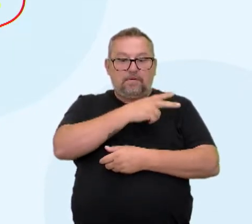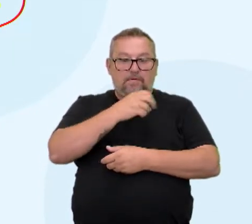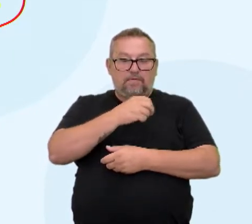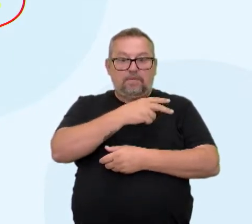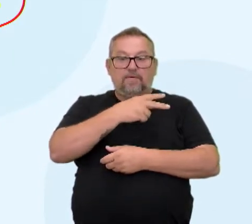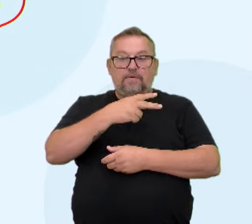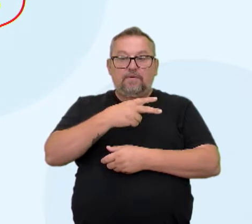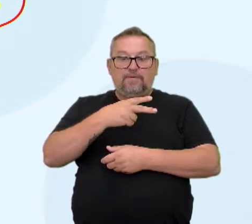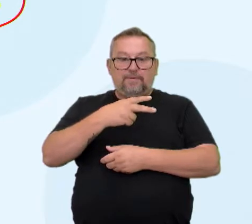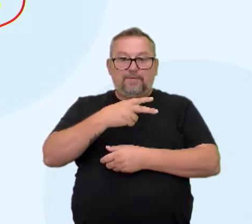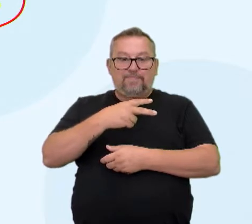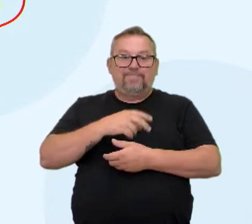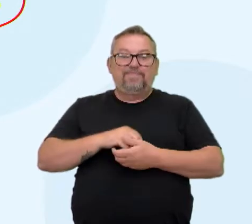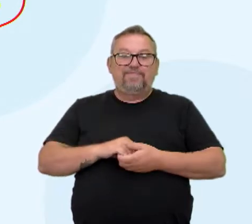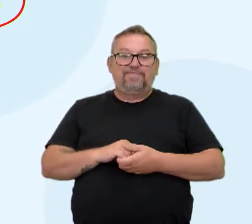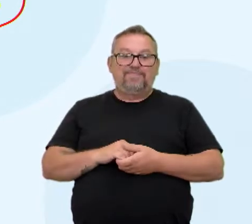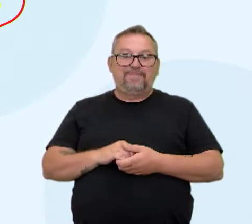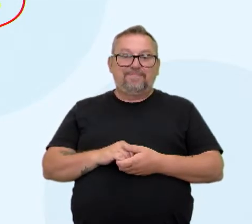2022.